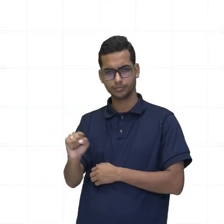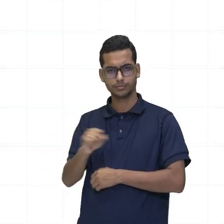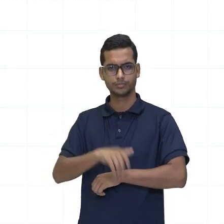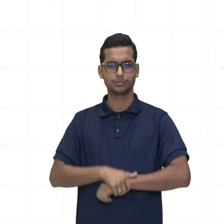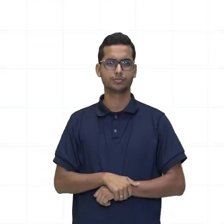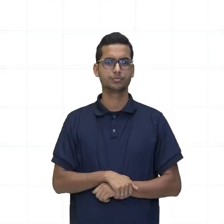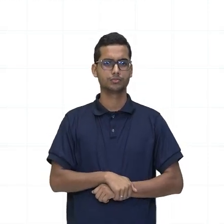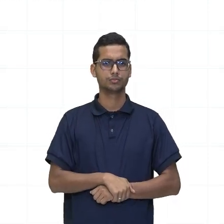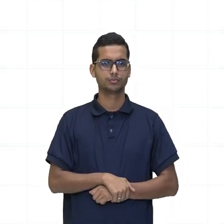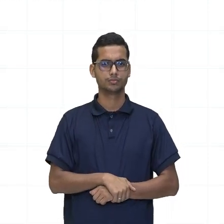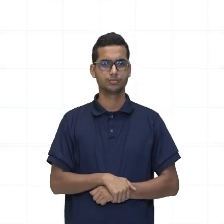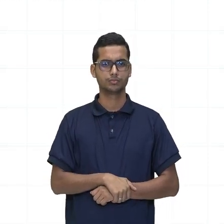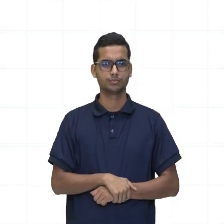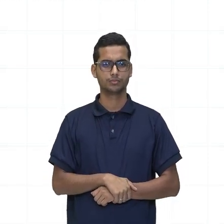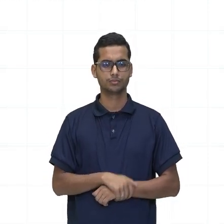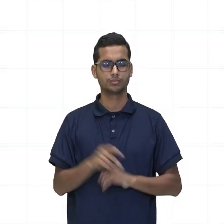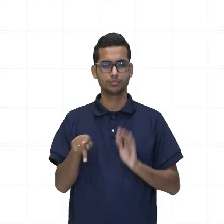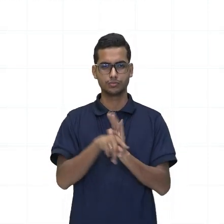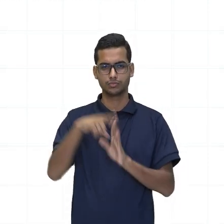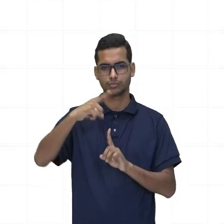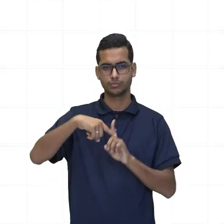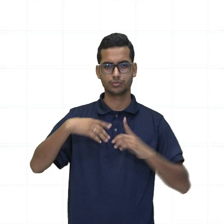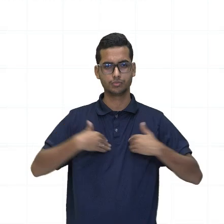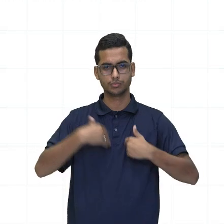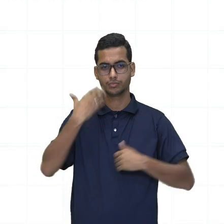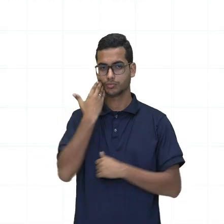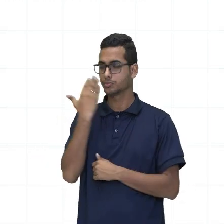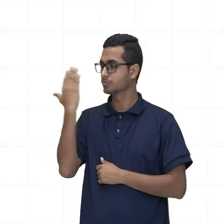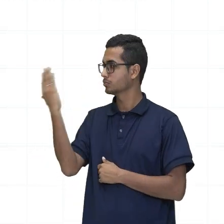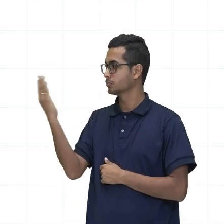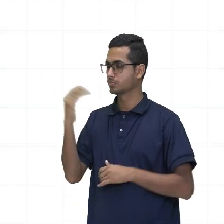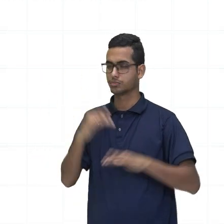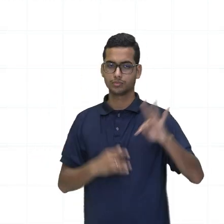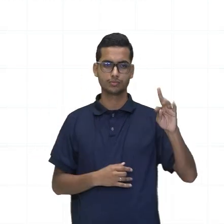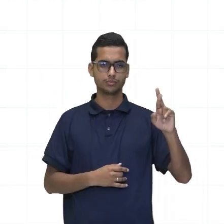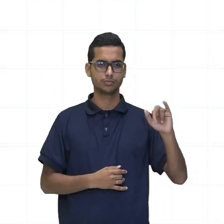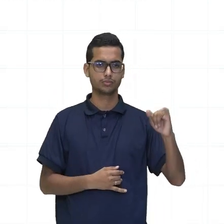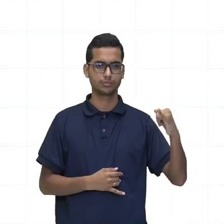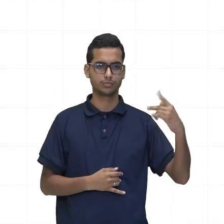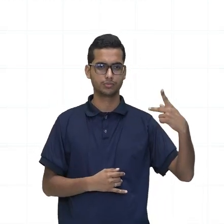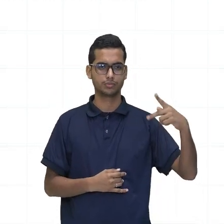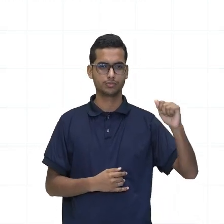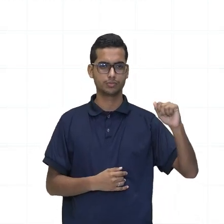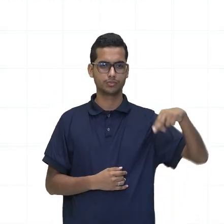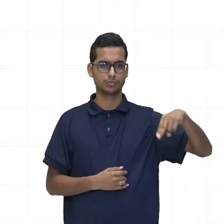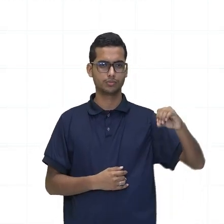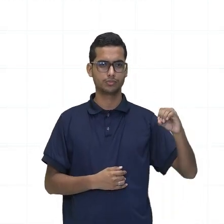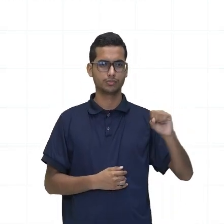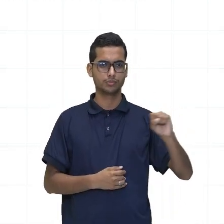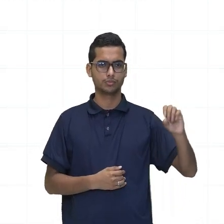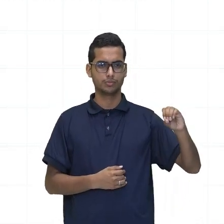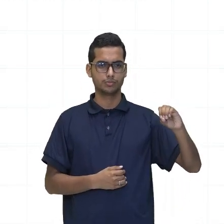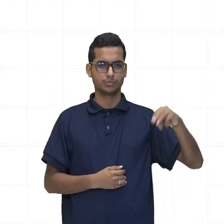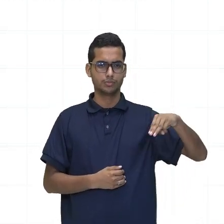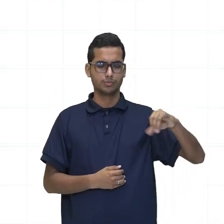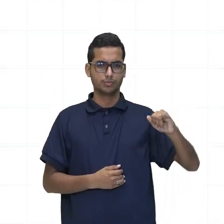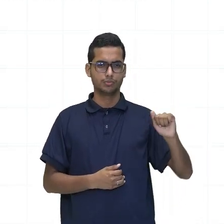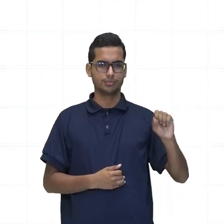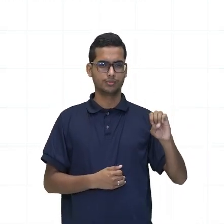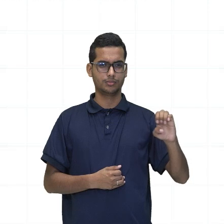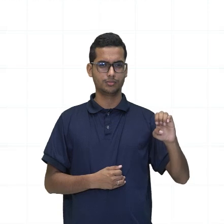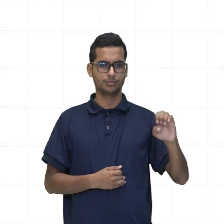aí por um tripanossomo, tá? Que é uma espécie, né, de micro-organismo do